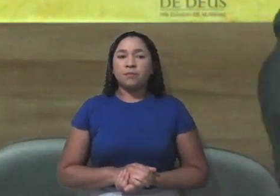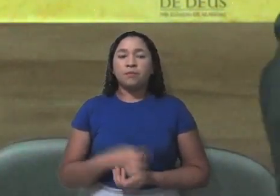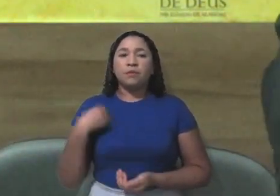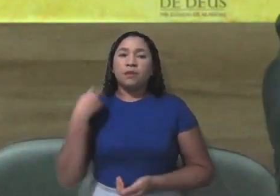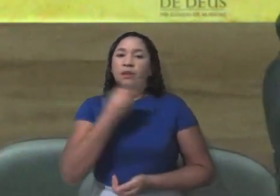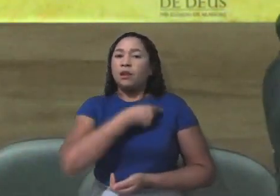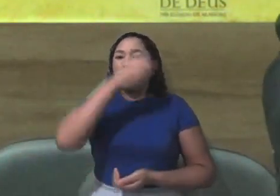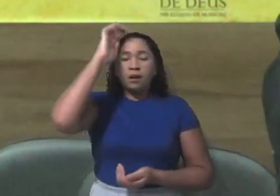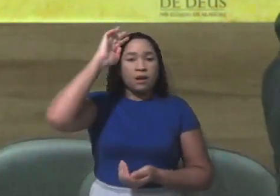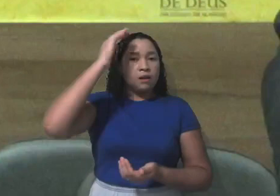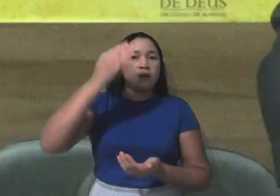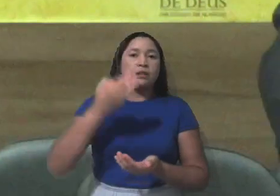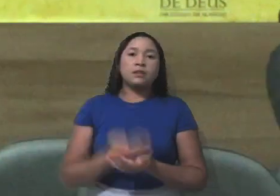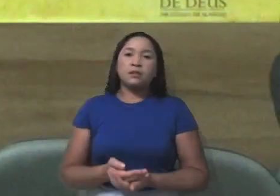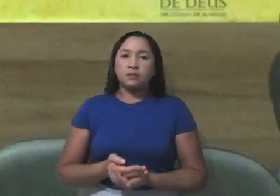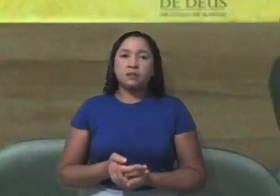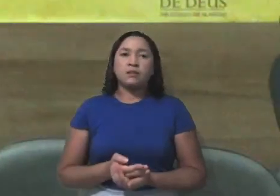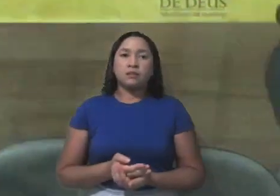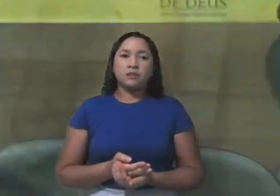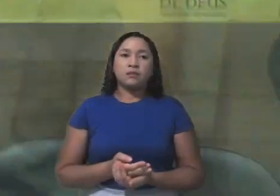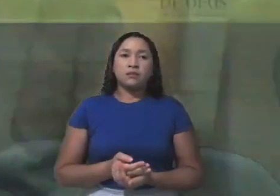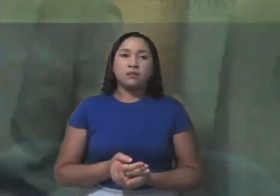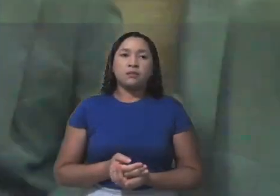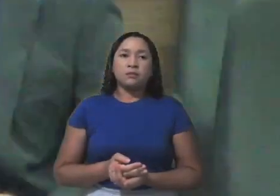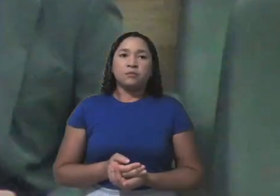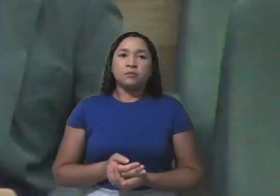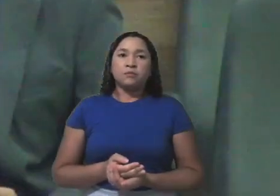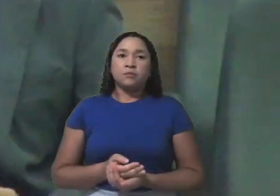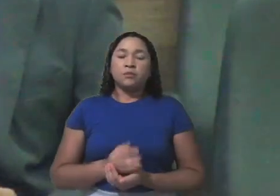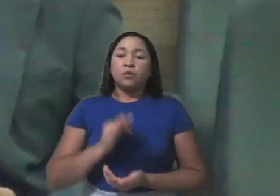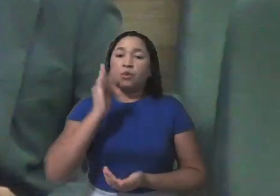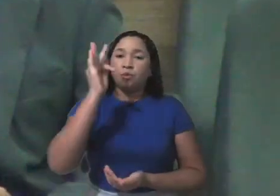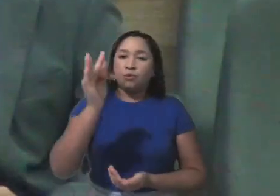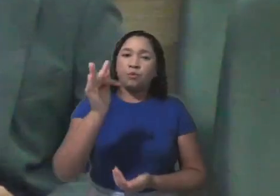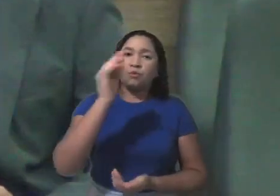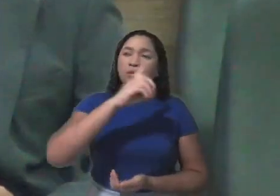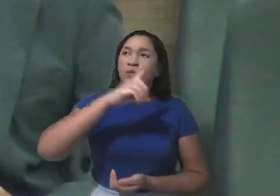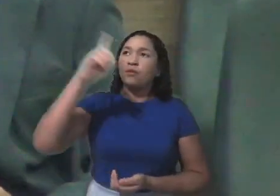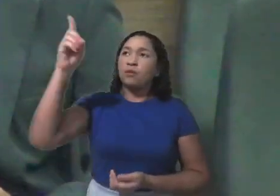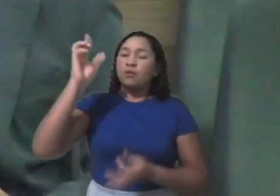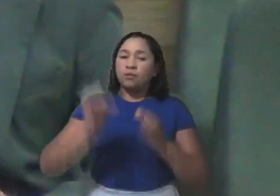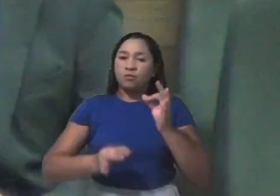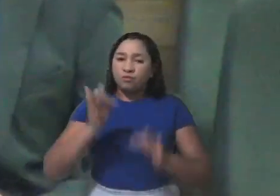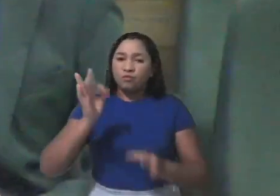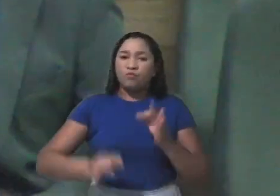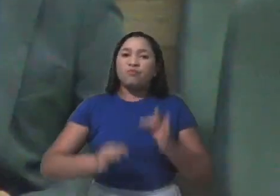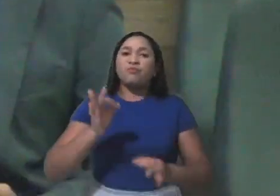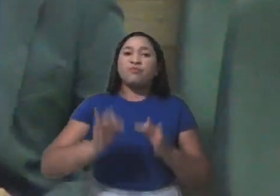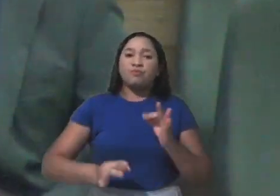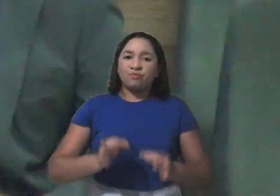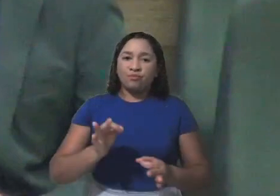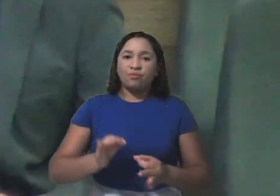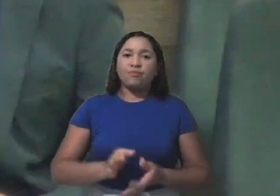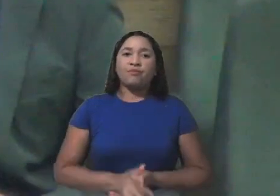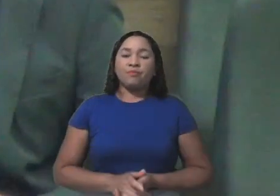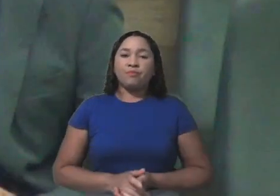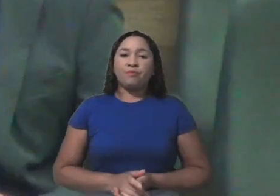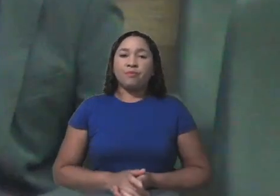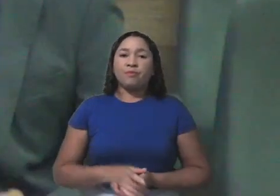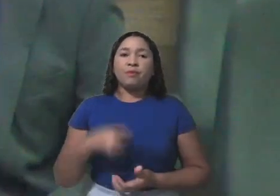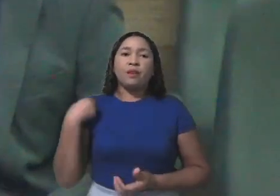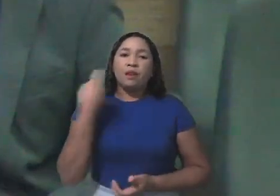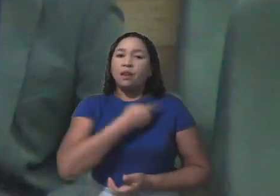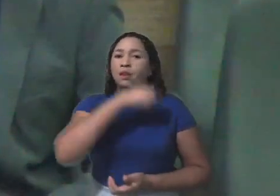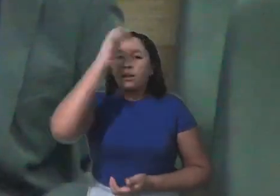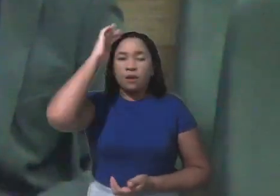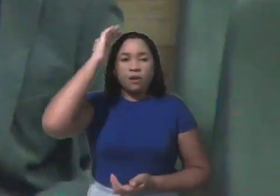no julgamento de obras para galardão. Nós cremos na condenação eterna. Nós